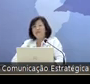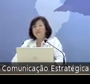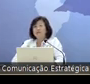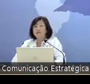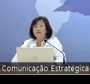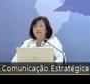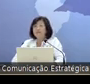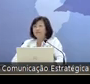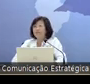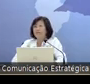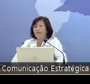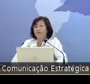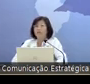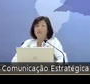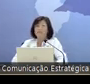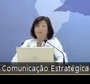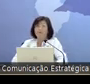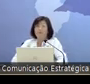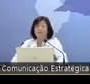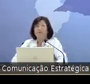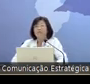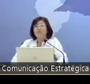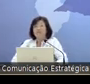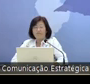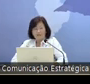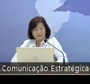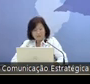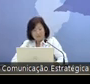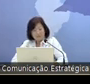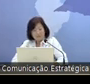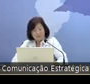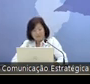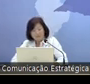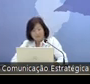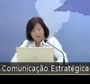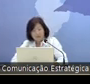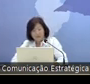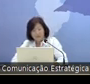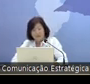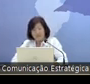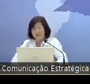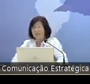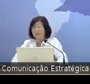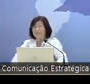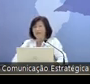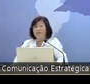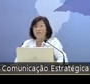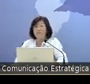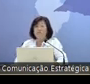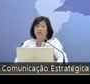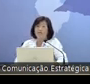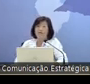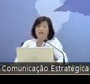elas tem que comunicar os laboratórios executores nós vimos nós descobrimos que tem data de